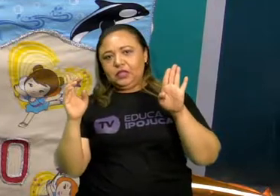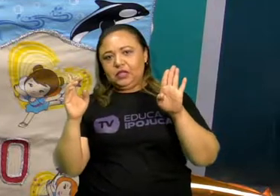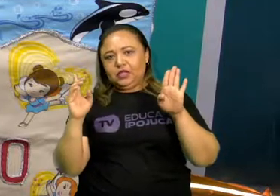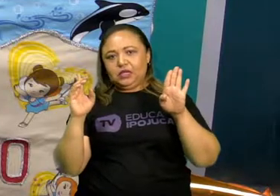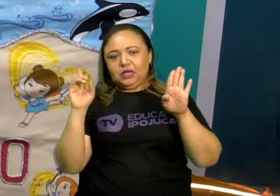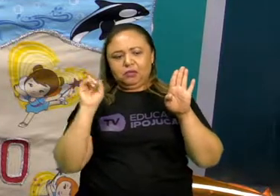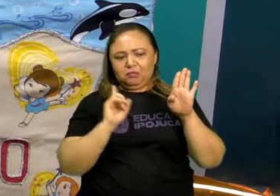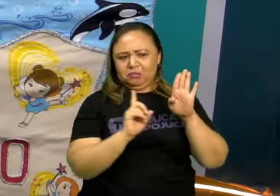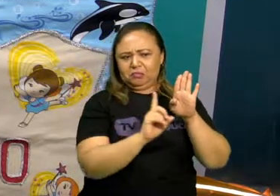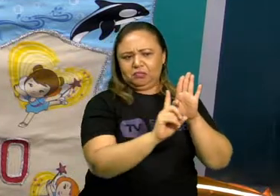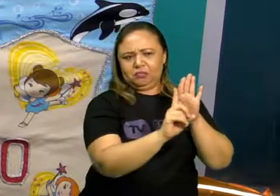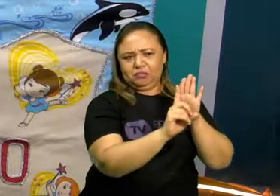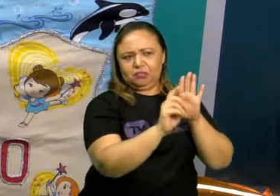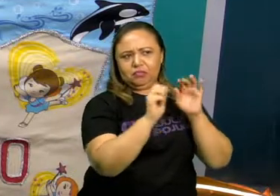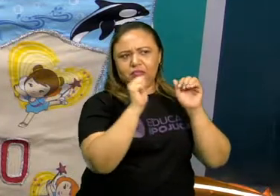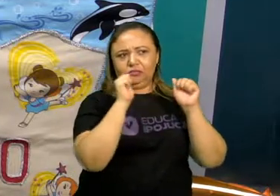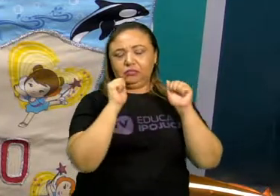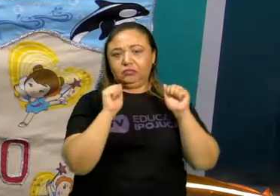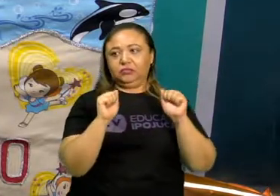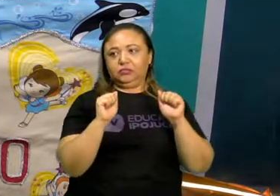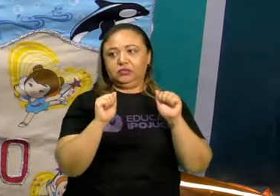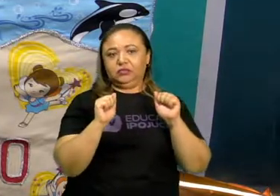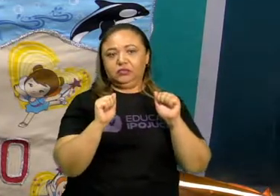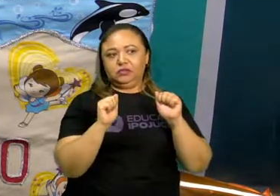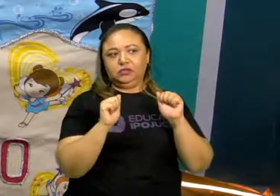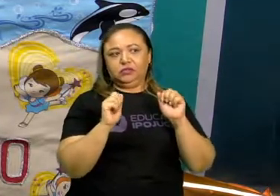assim? Leiturinha, olha a hora.